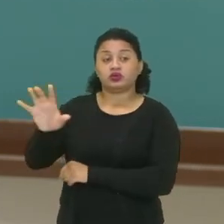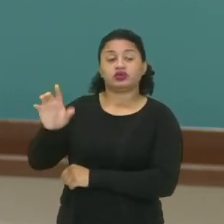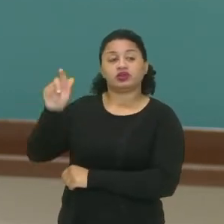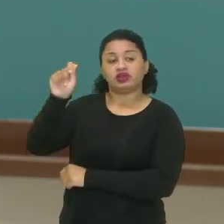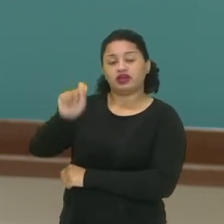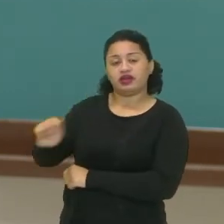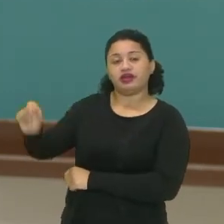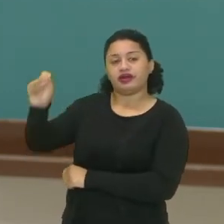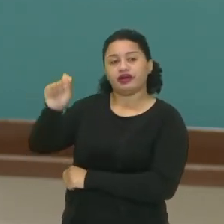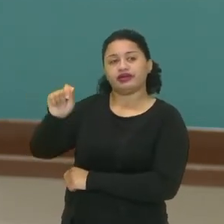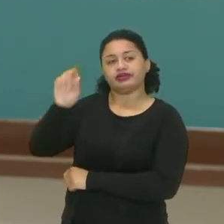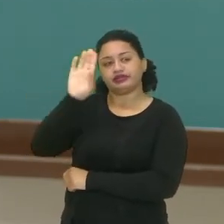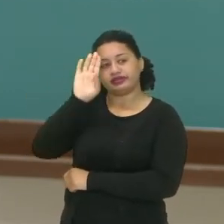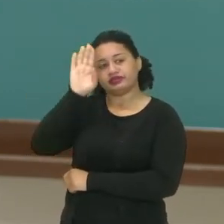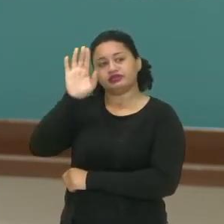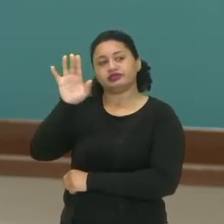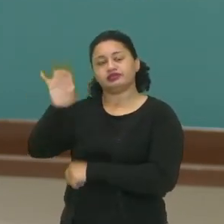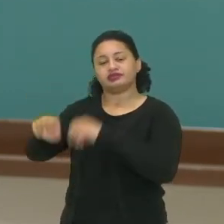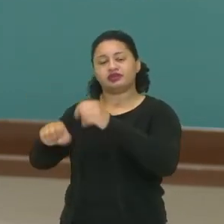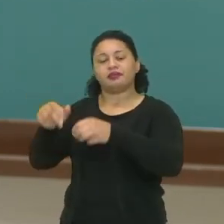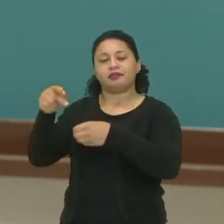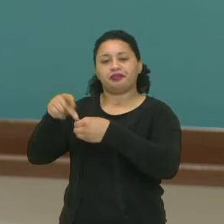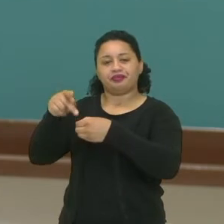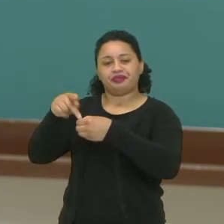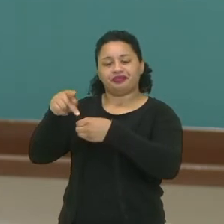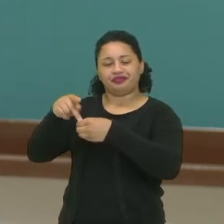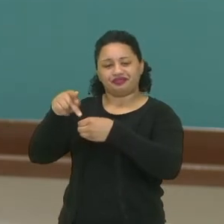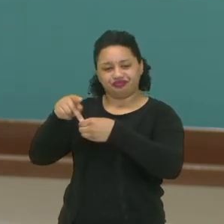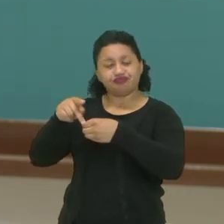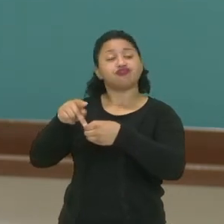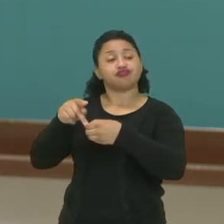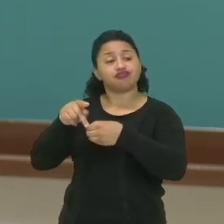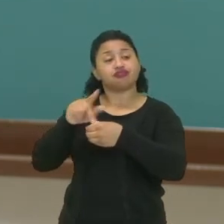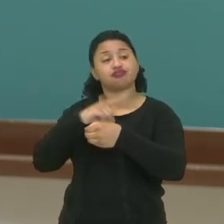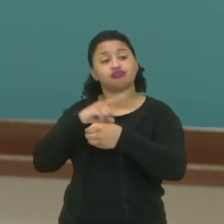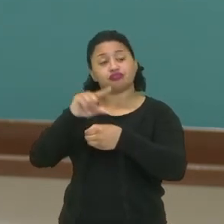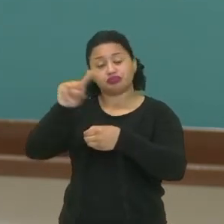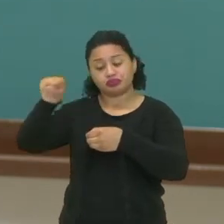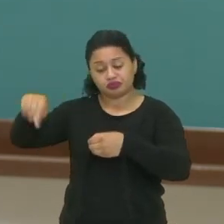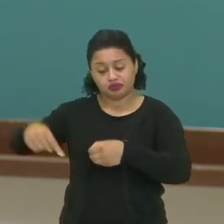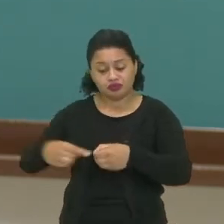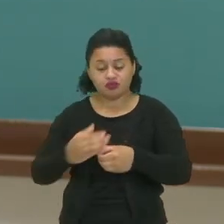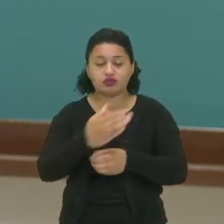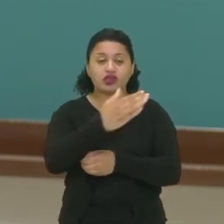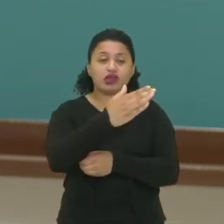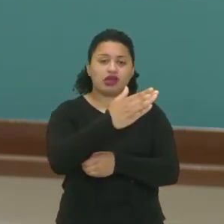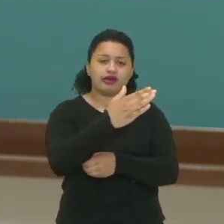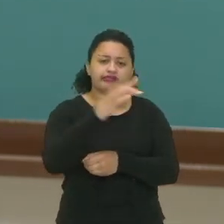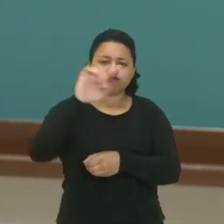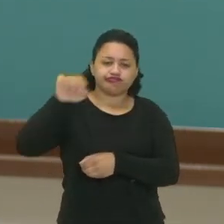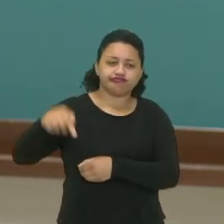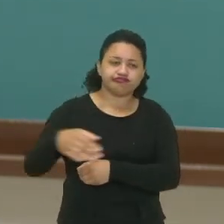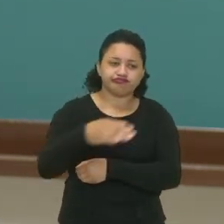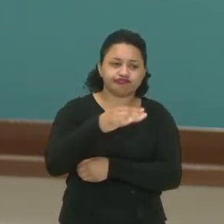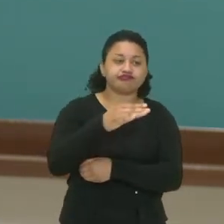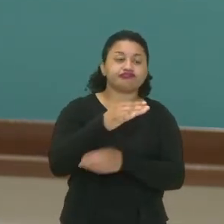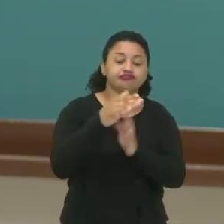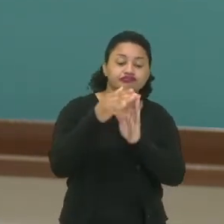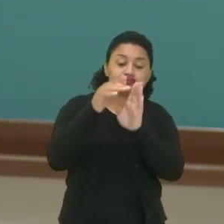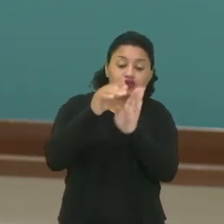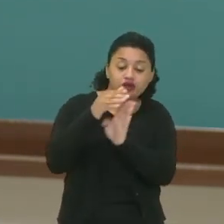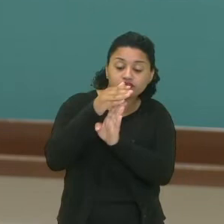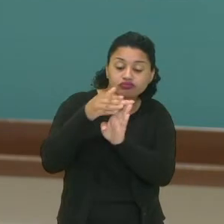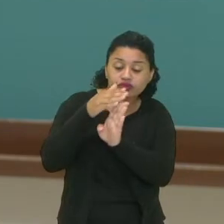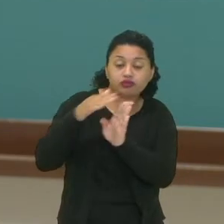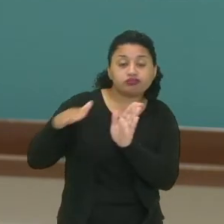Ásia, né, principalmente a exploração do petróleo, né, no Oriente Médio, passando pelo Canal de Suez, que se localiza nessa porção aqui, do